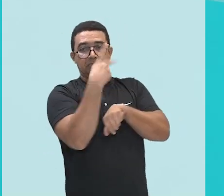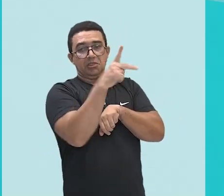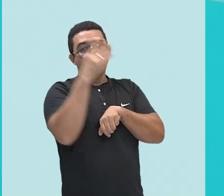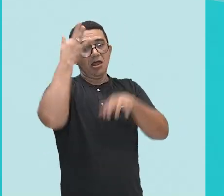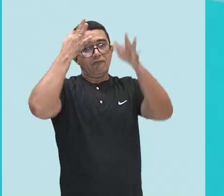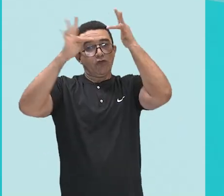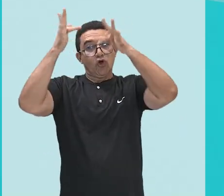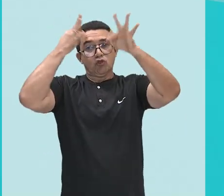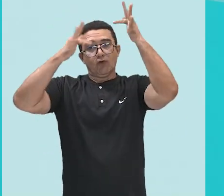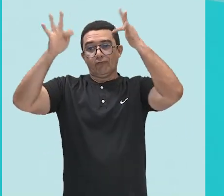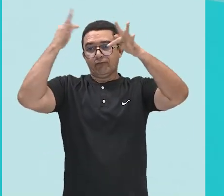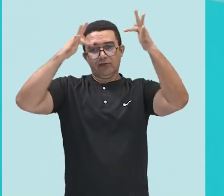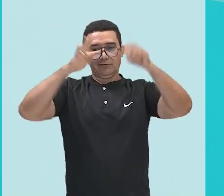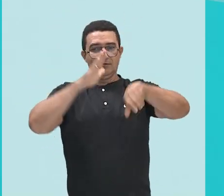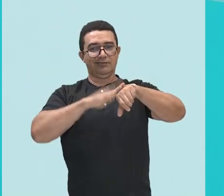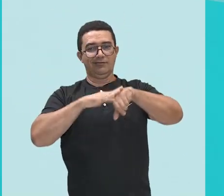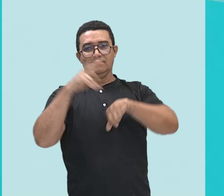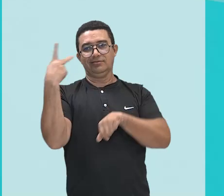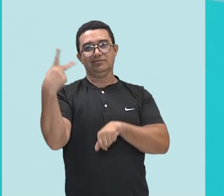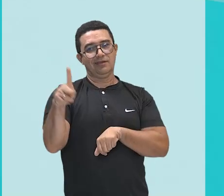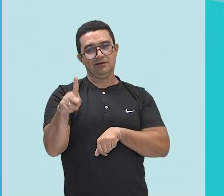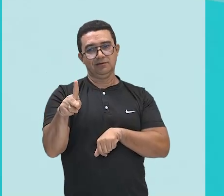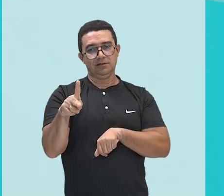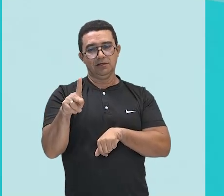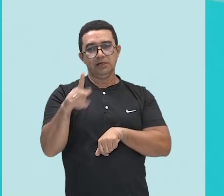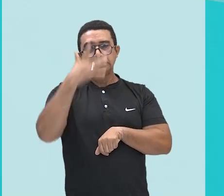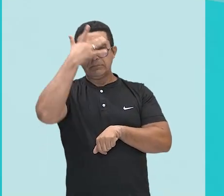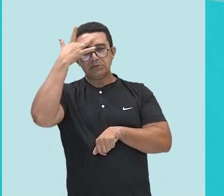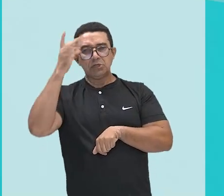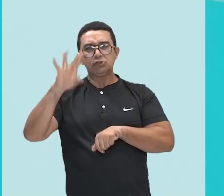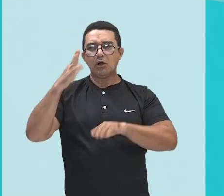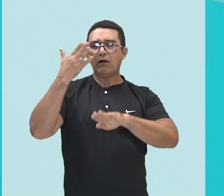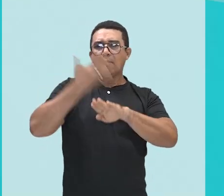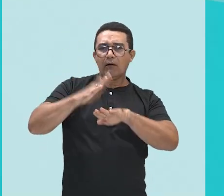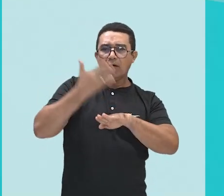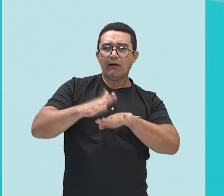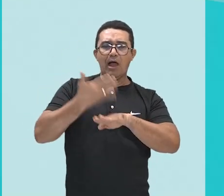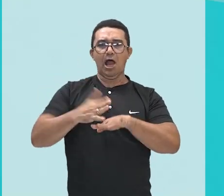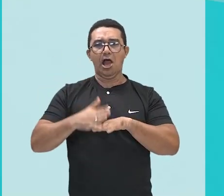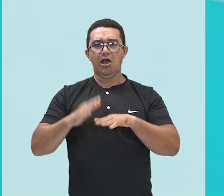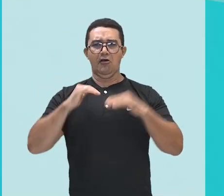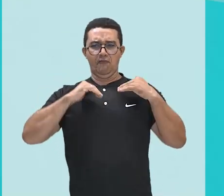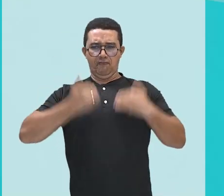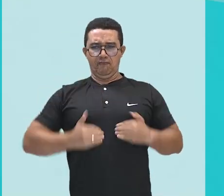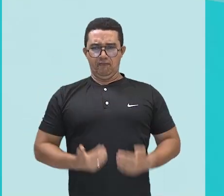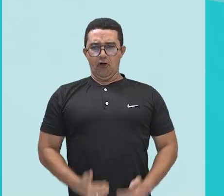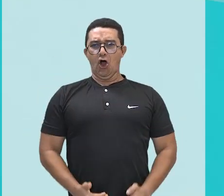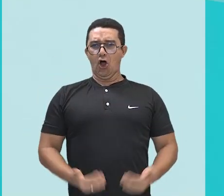totalmente diferente. As pessoas não praticavam somente para fins de ficar fortes,